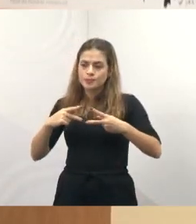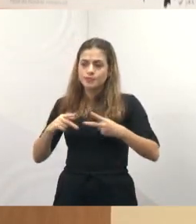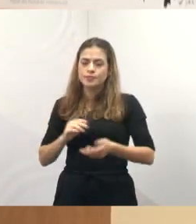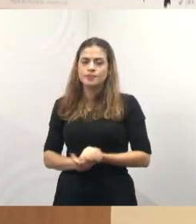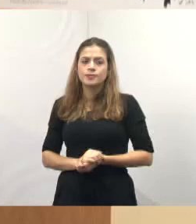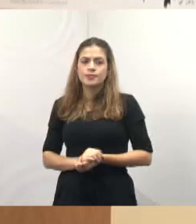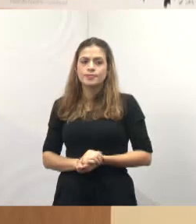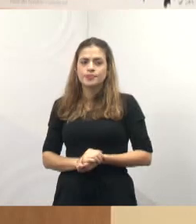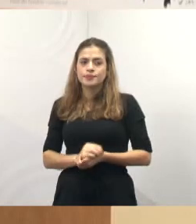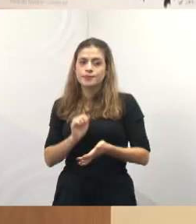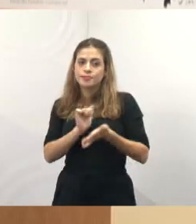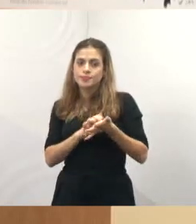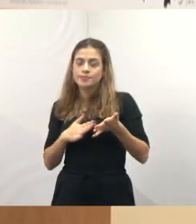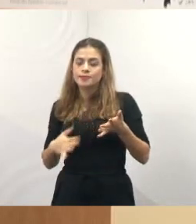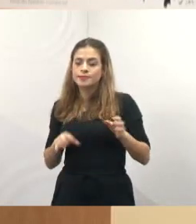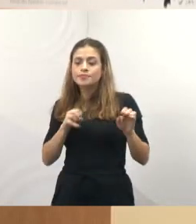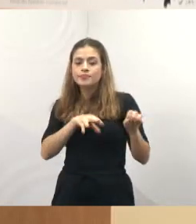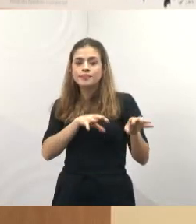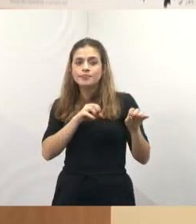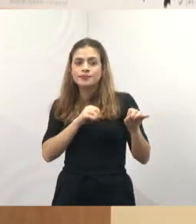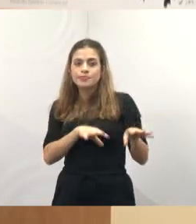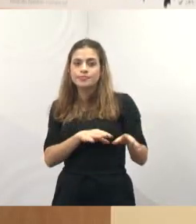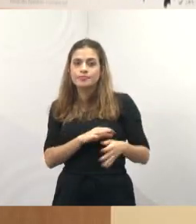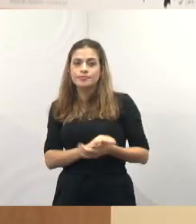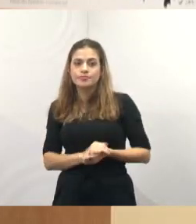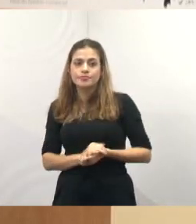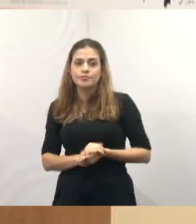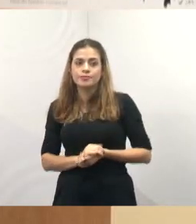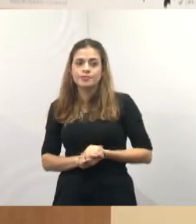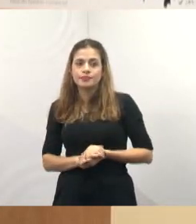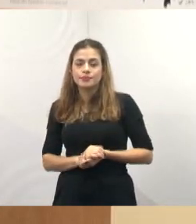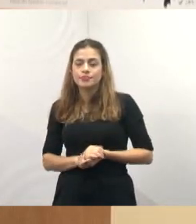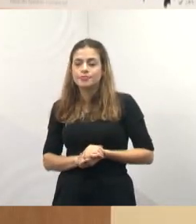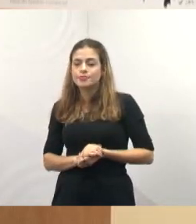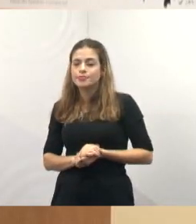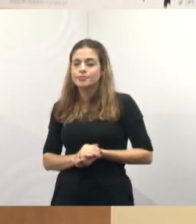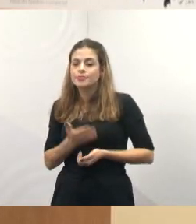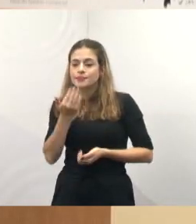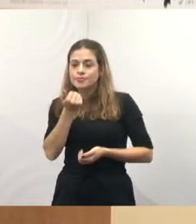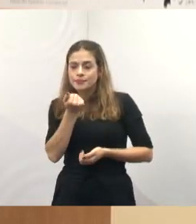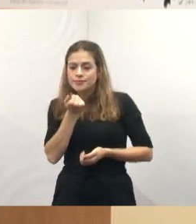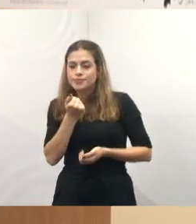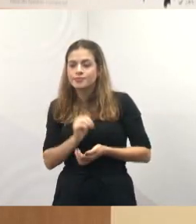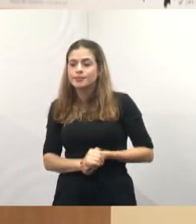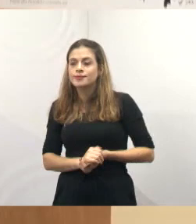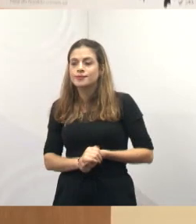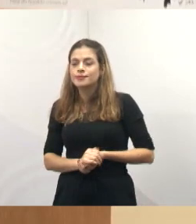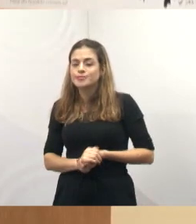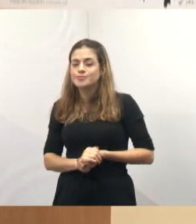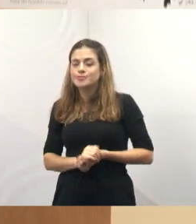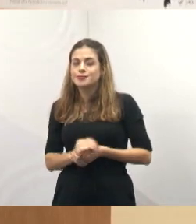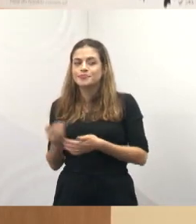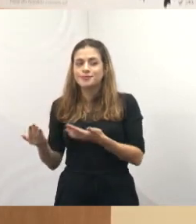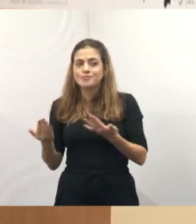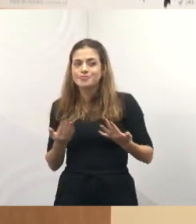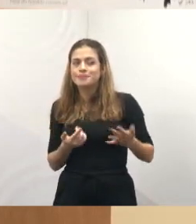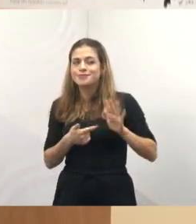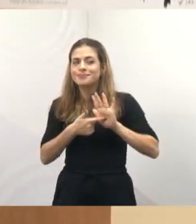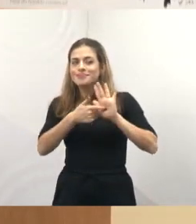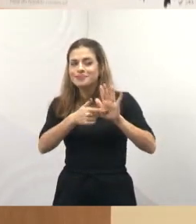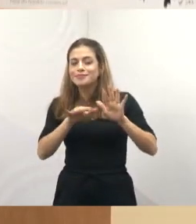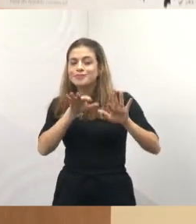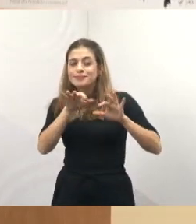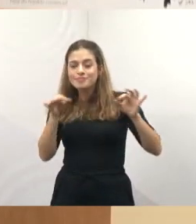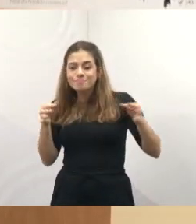do ensino, a qualidade da merenda tem sido referência. Jacareí tem recebido prêmios e citações em diversas revistas especializadas